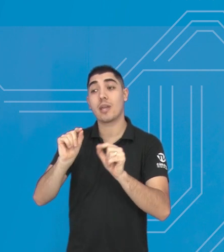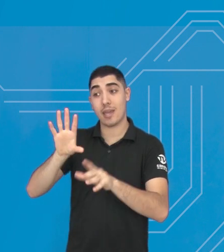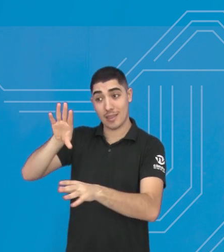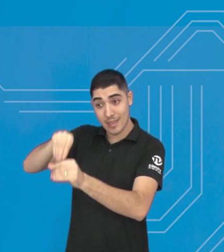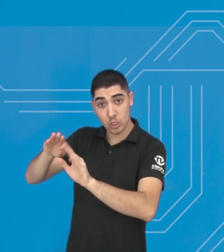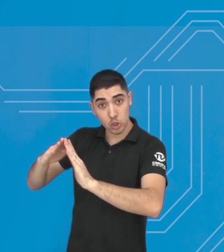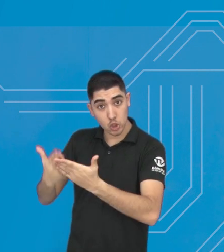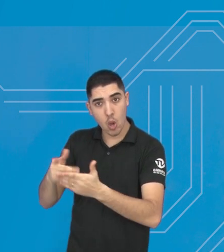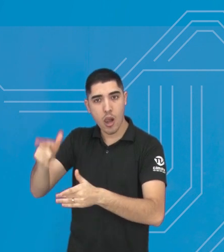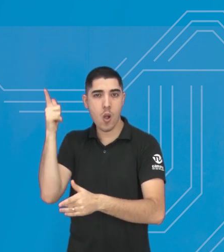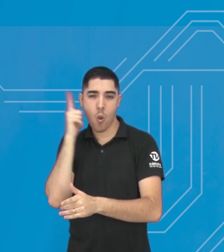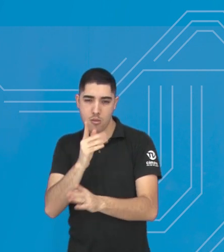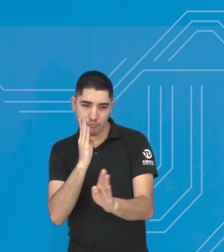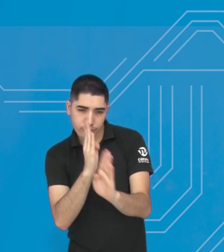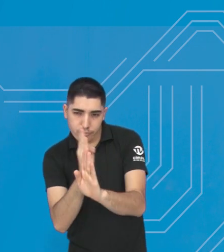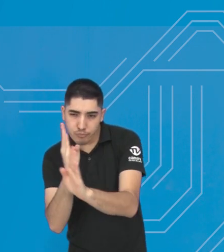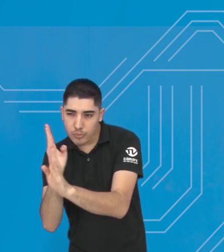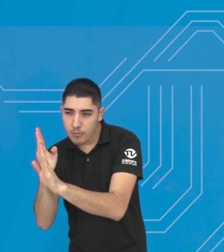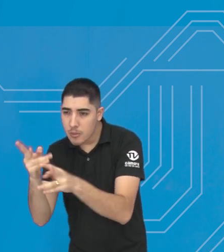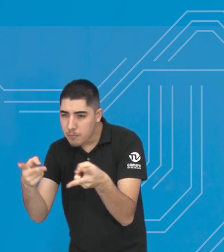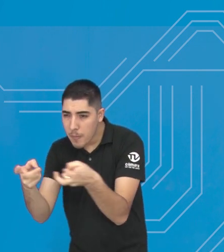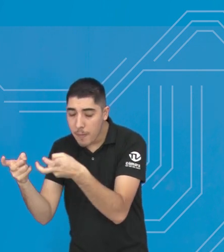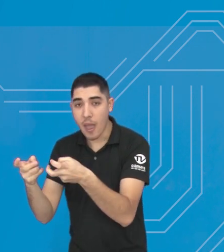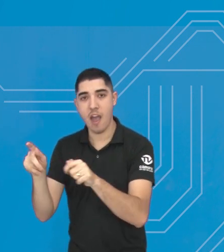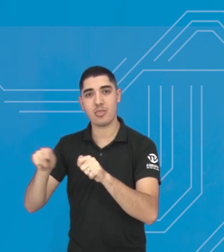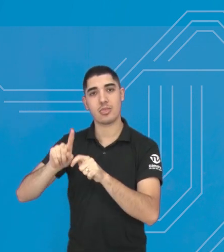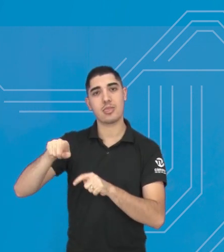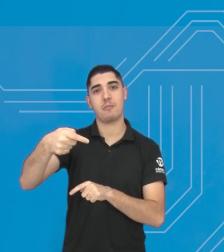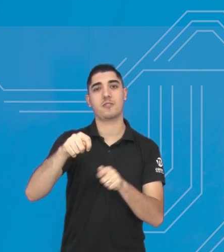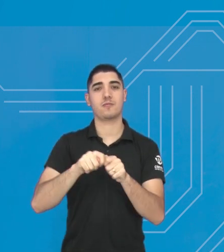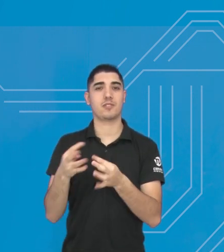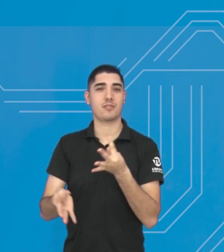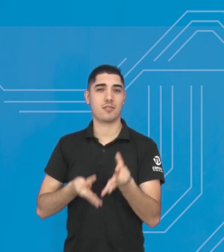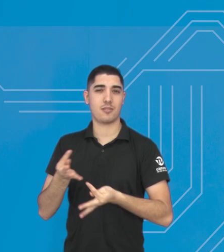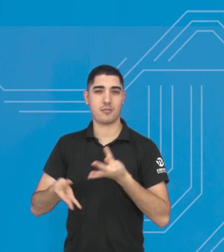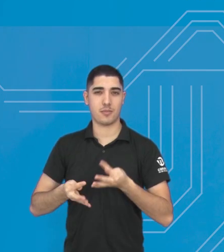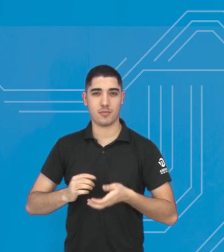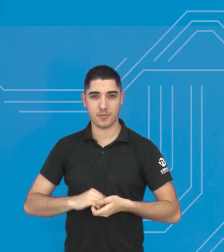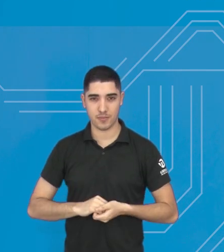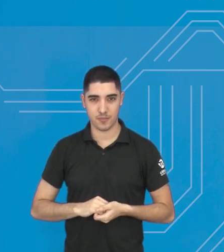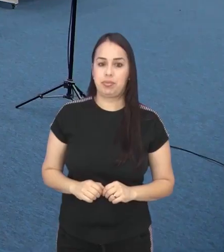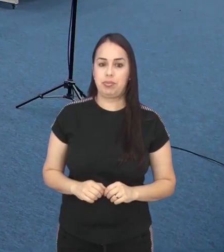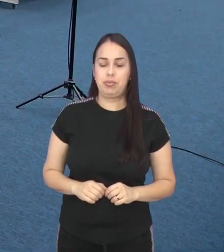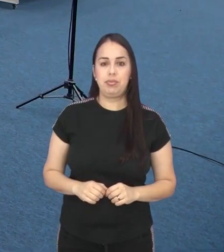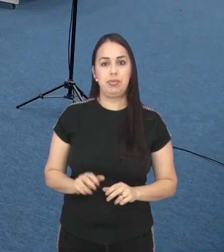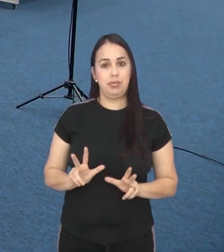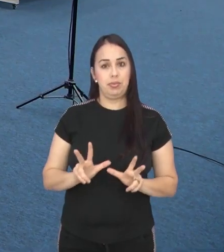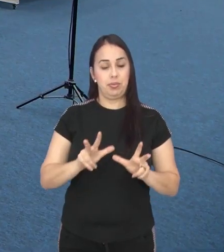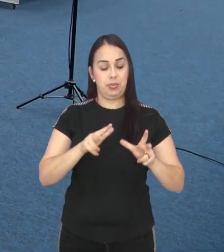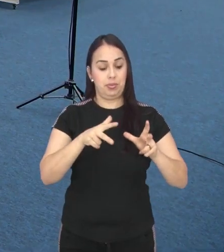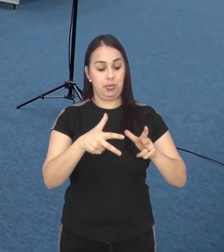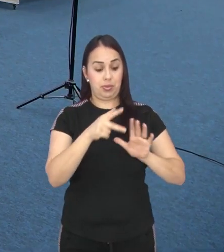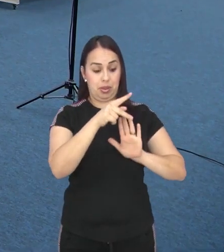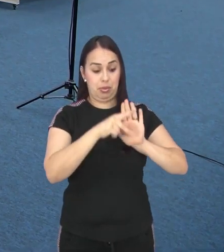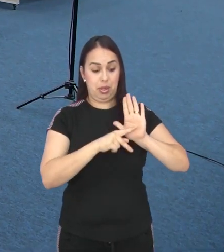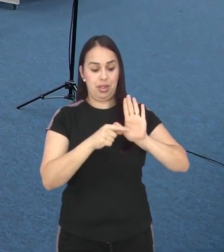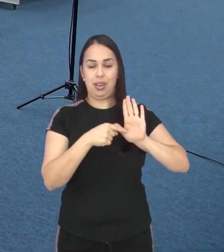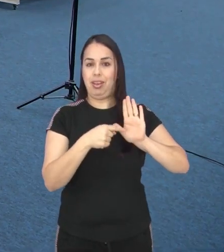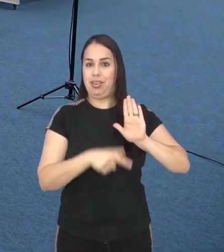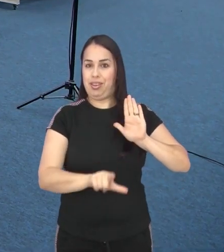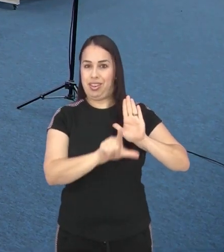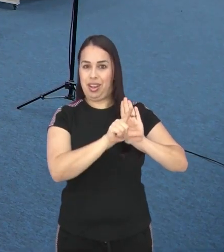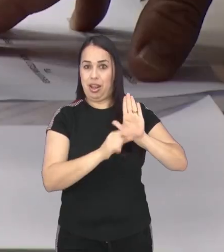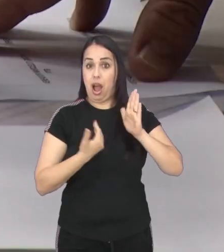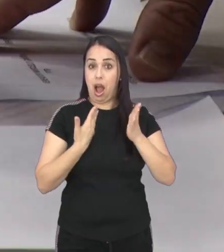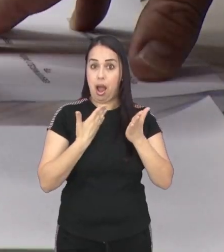possam auxiliar a identificar esses problemas e orientar na busca pelo tratamento. A Câmara Municipal de São José